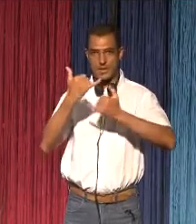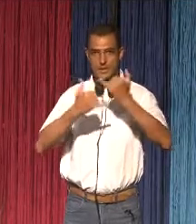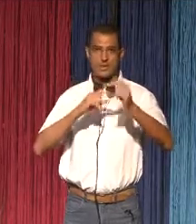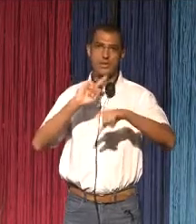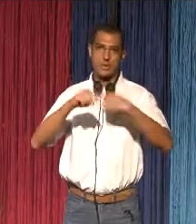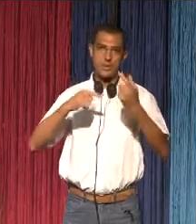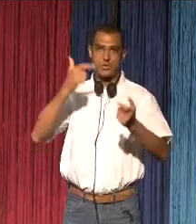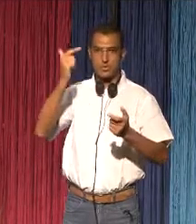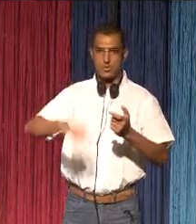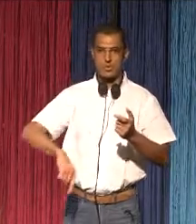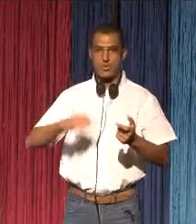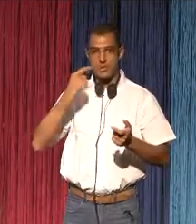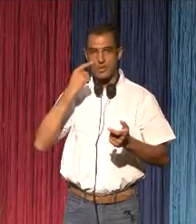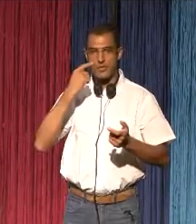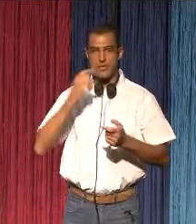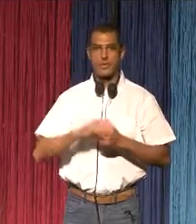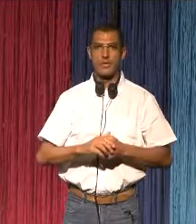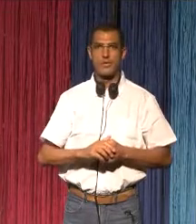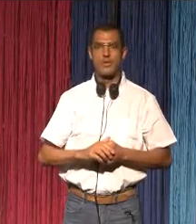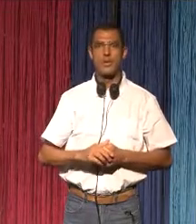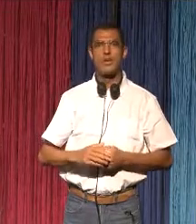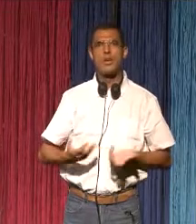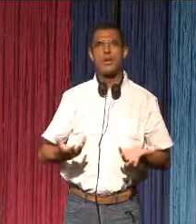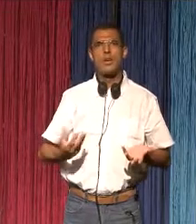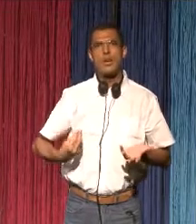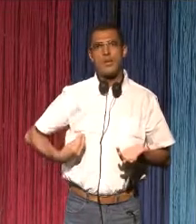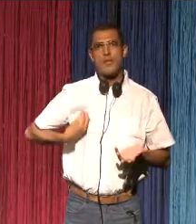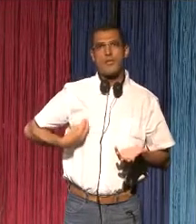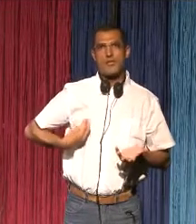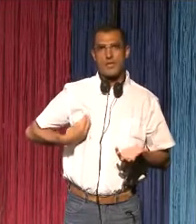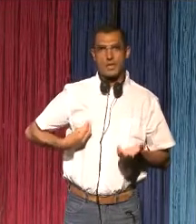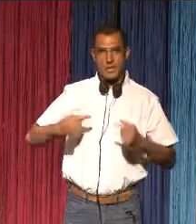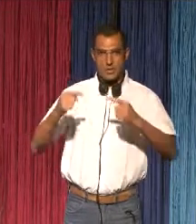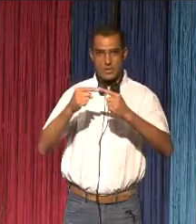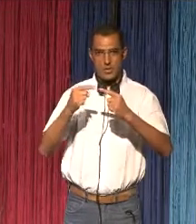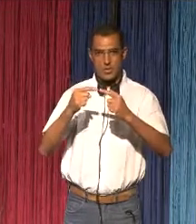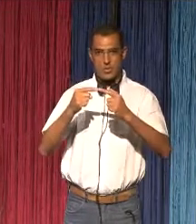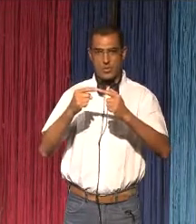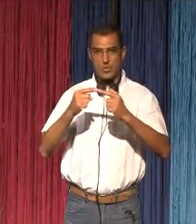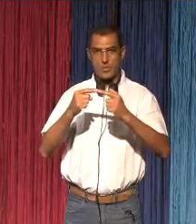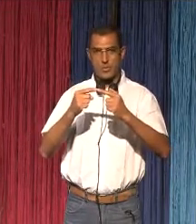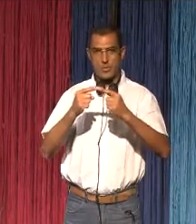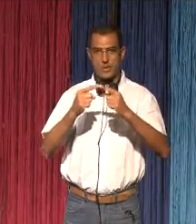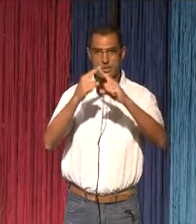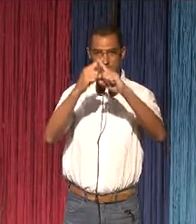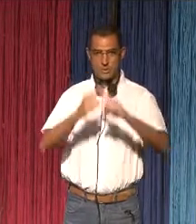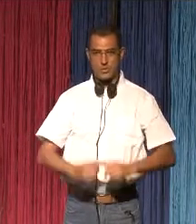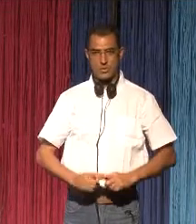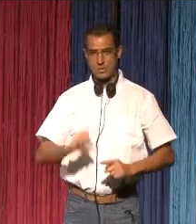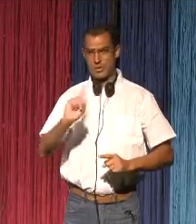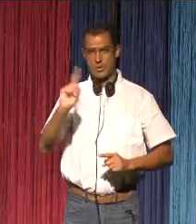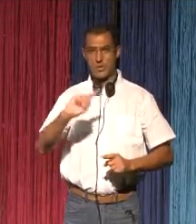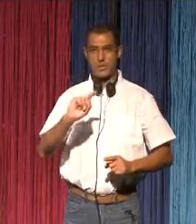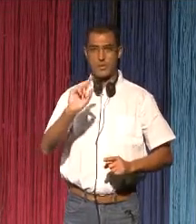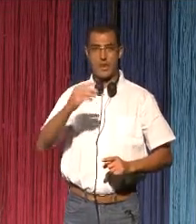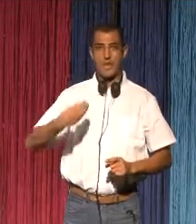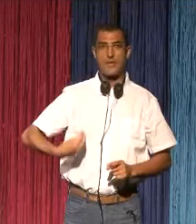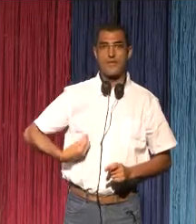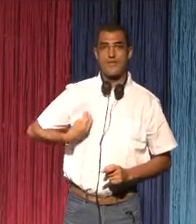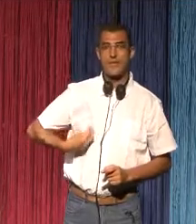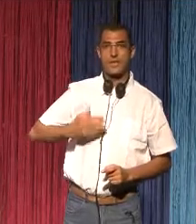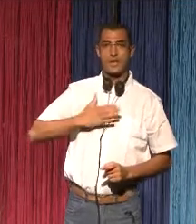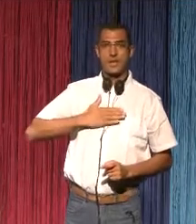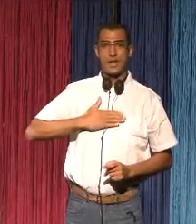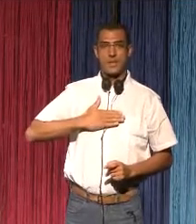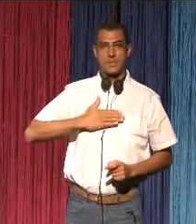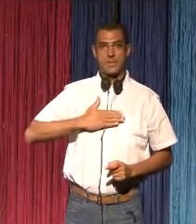né? Viver não é jogo. As formas de viver é que são jogos.